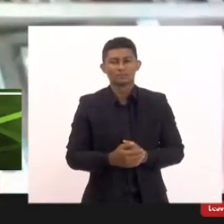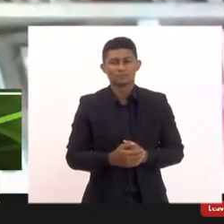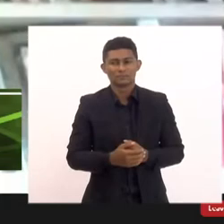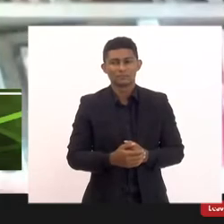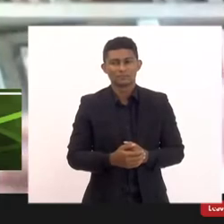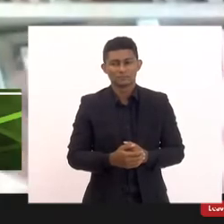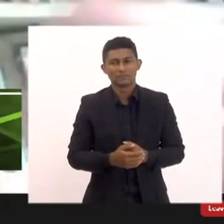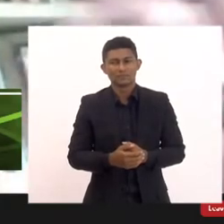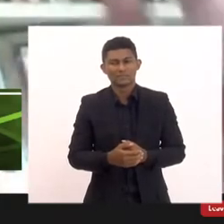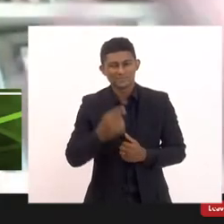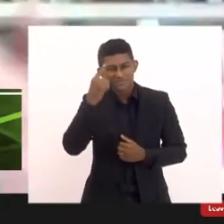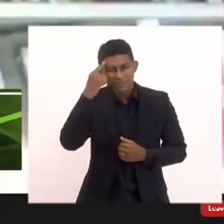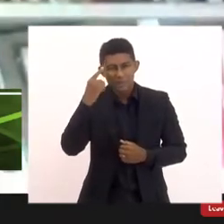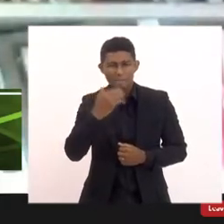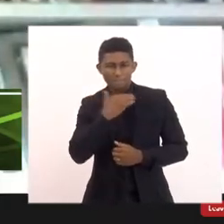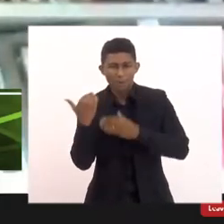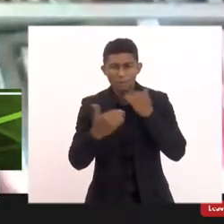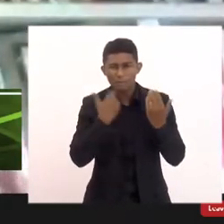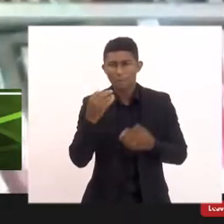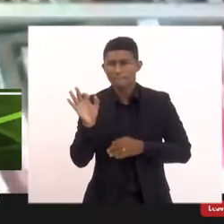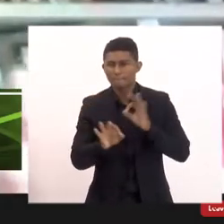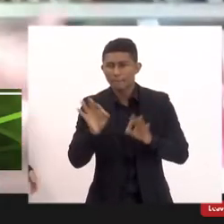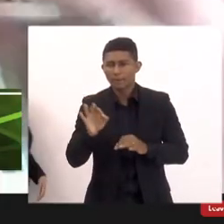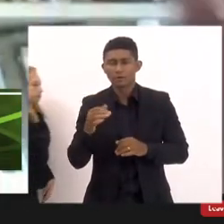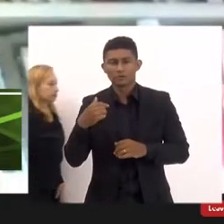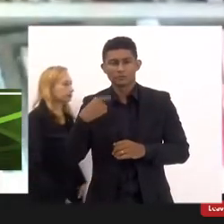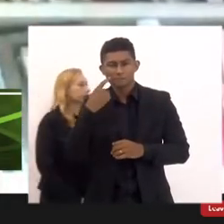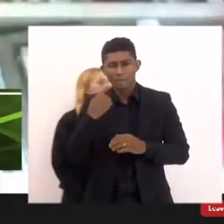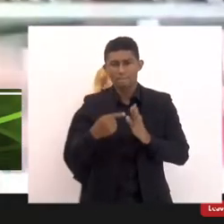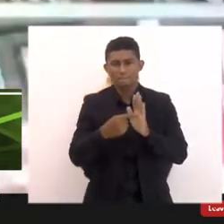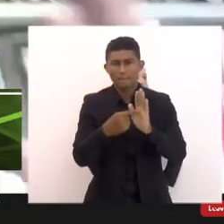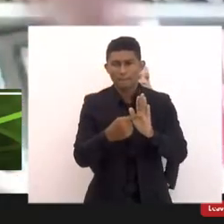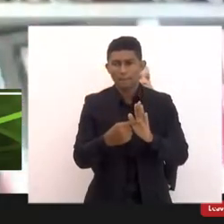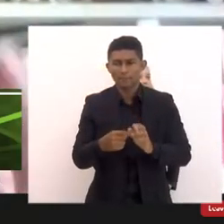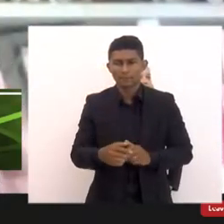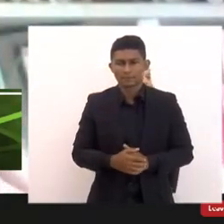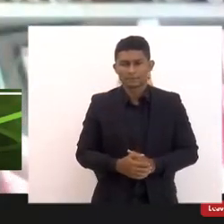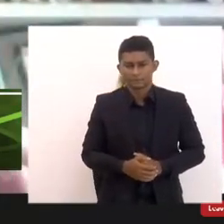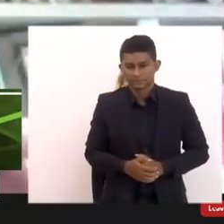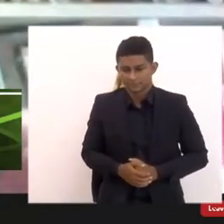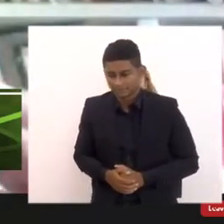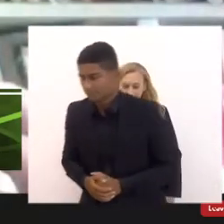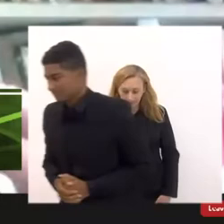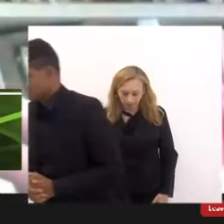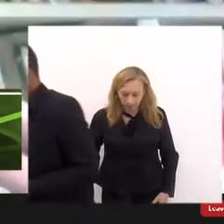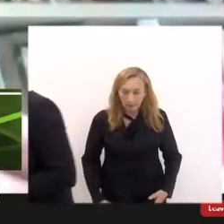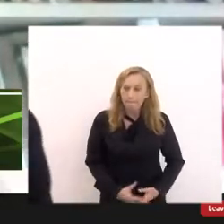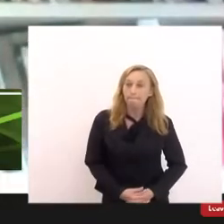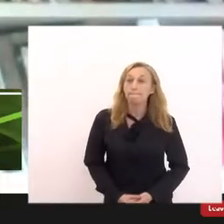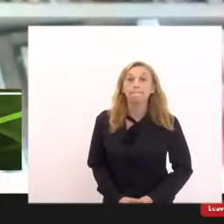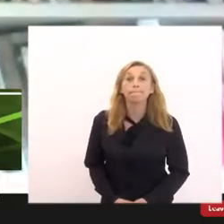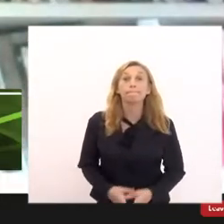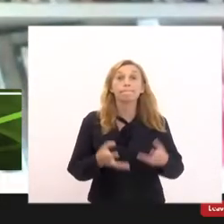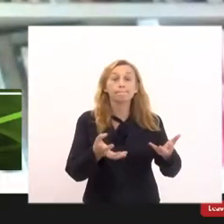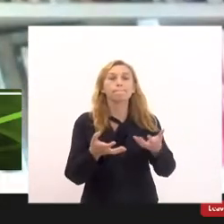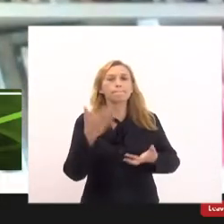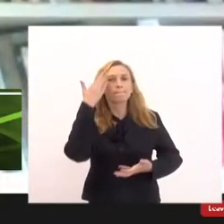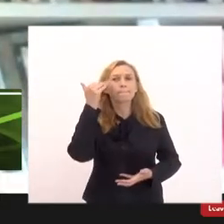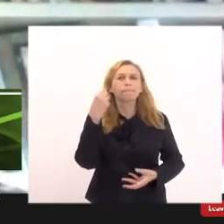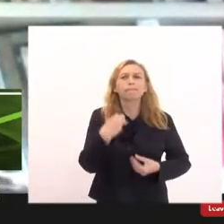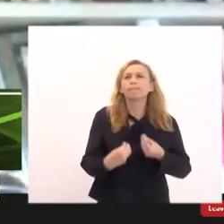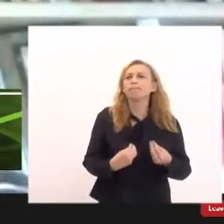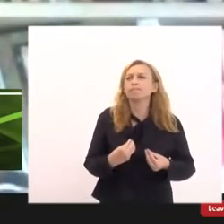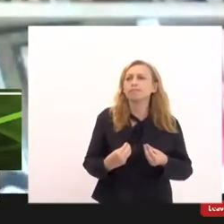de mortalidade, de taxas mais altas, menos altas, enfim. Eu queria saber de que